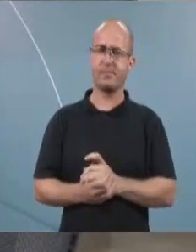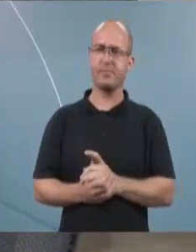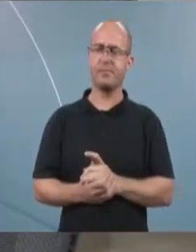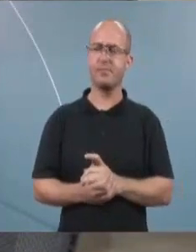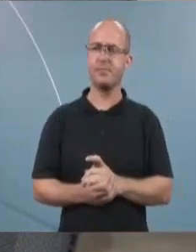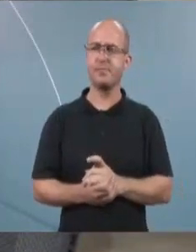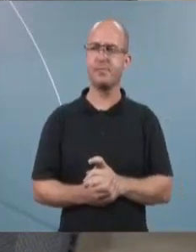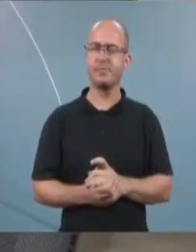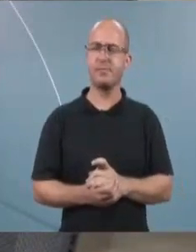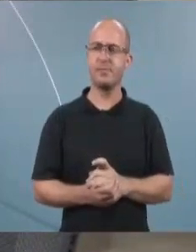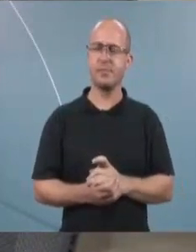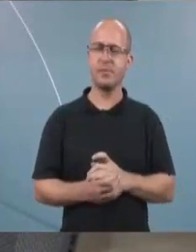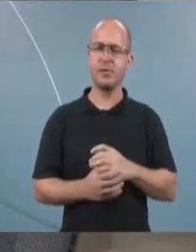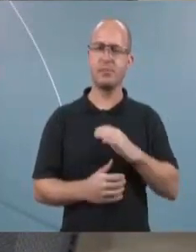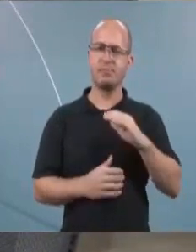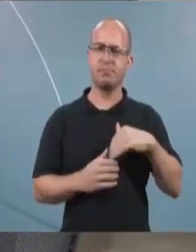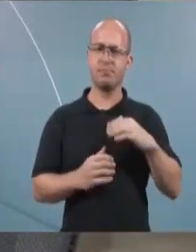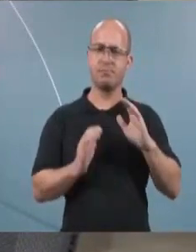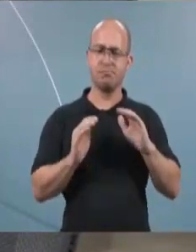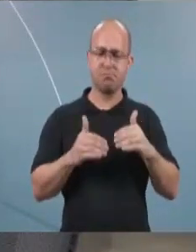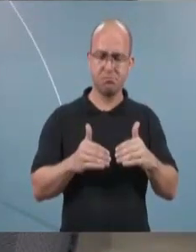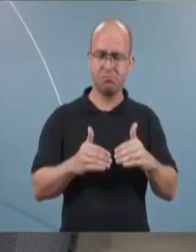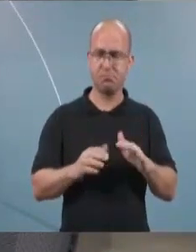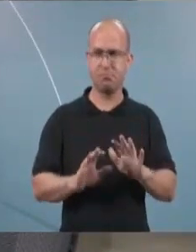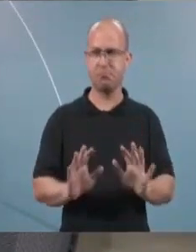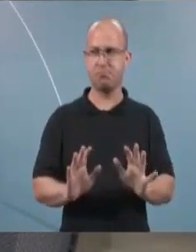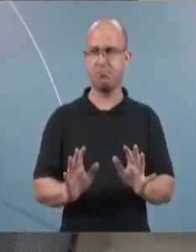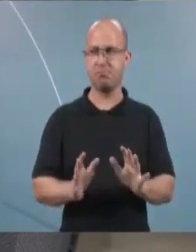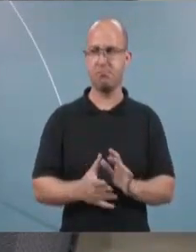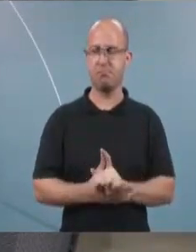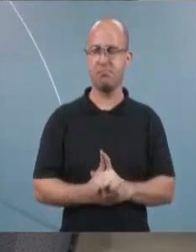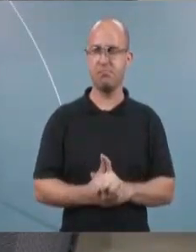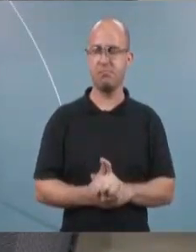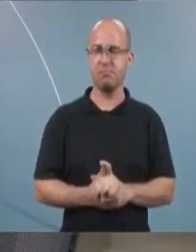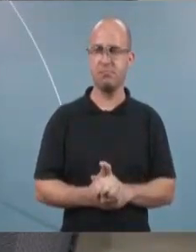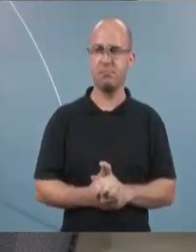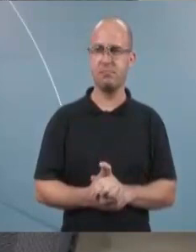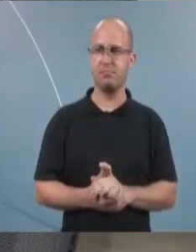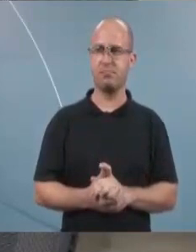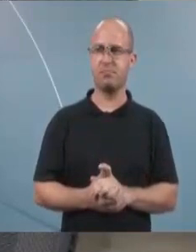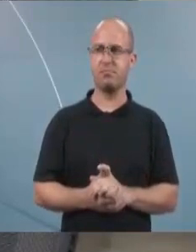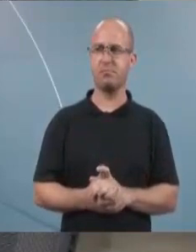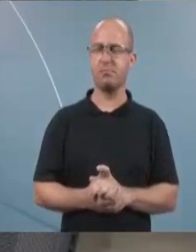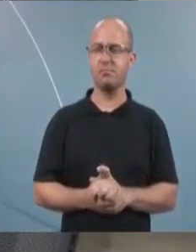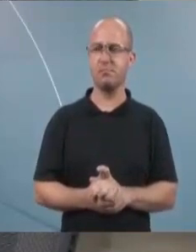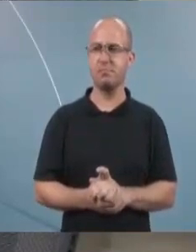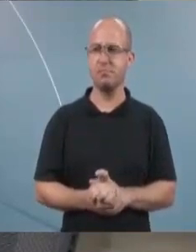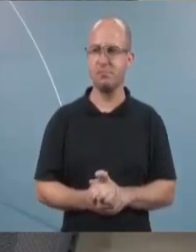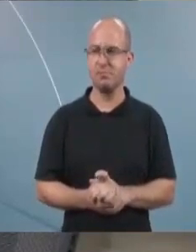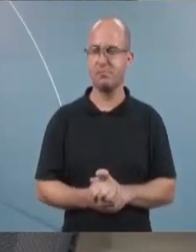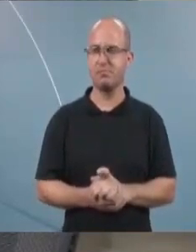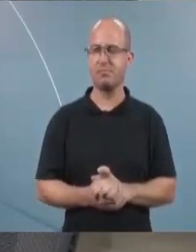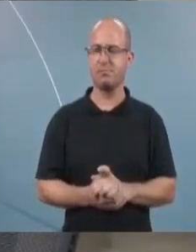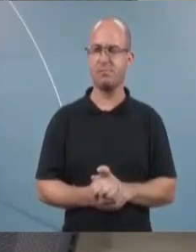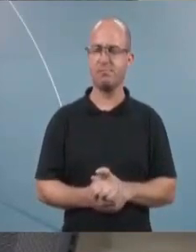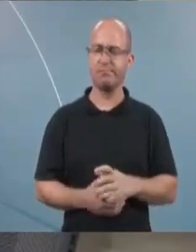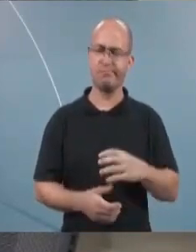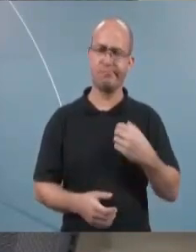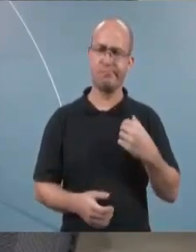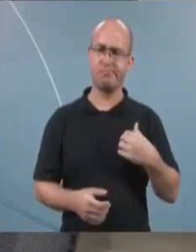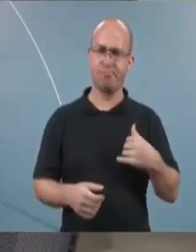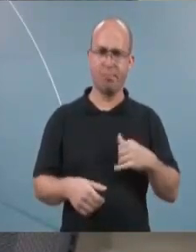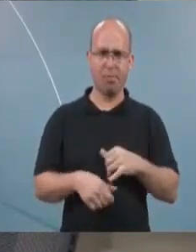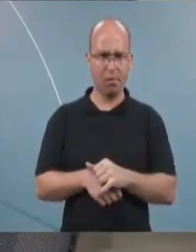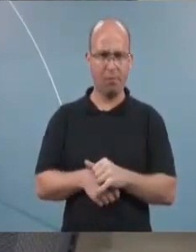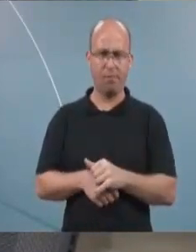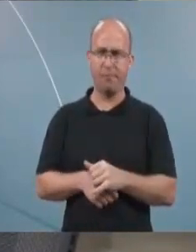nós não vamos baixar a cabeça Se tiverem pensando que isso me abala estão muito enganado